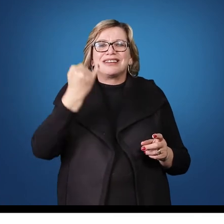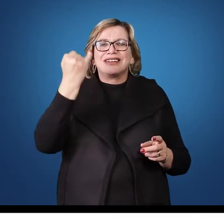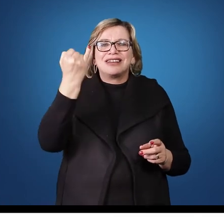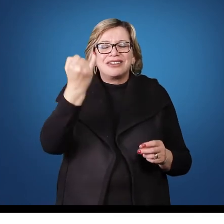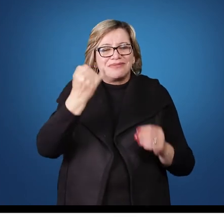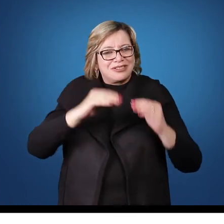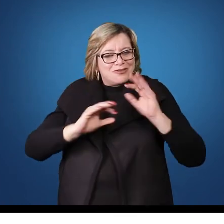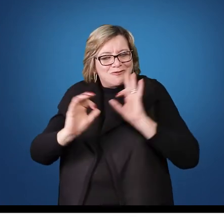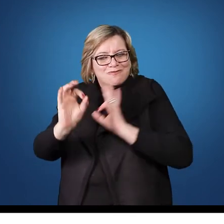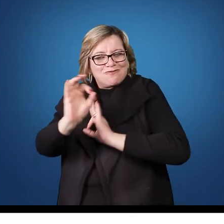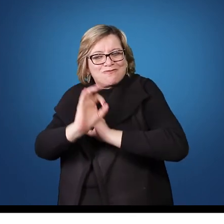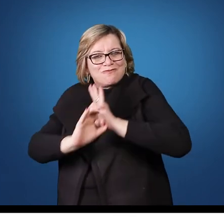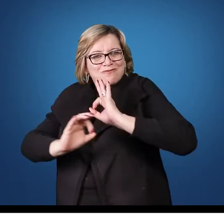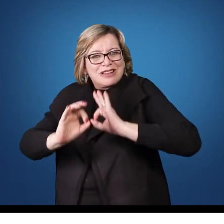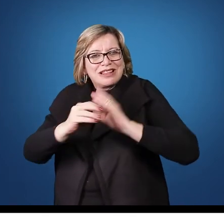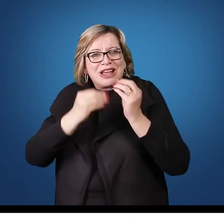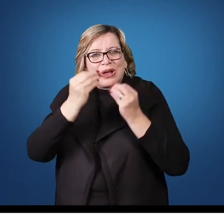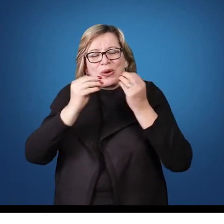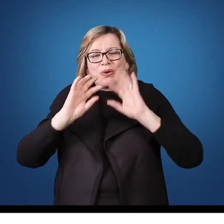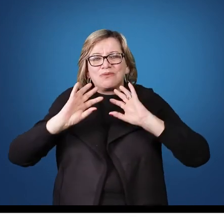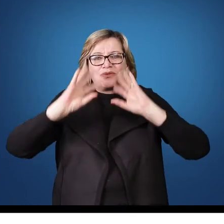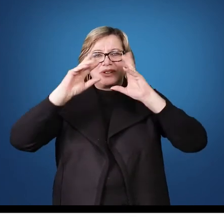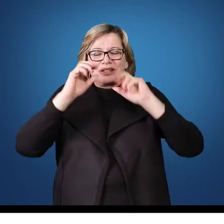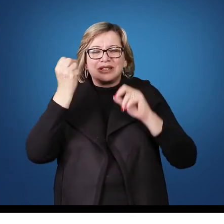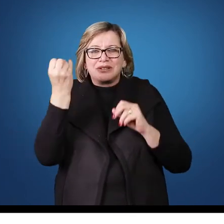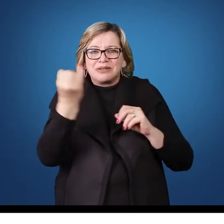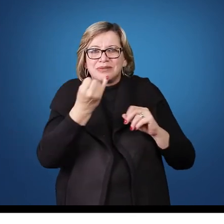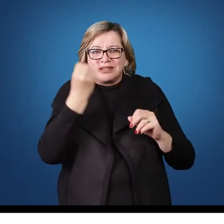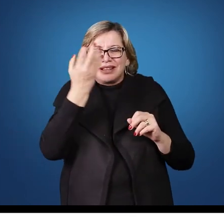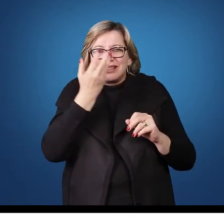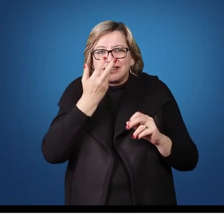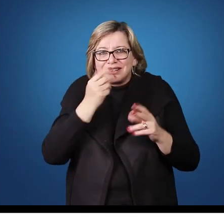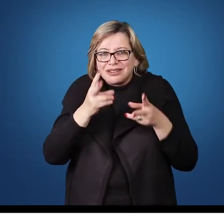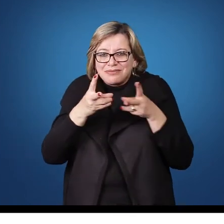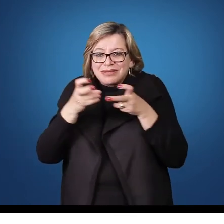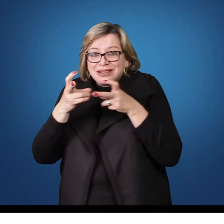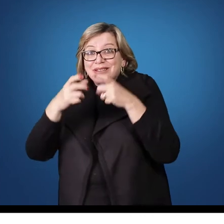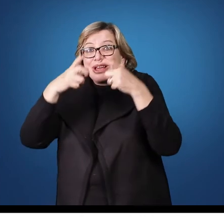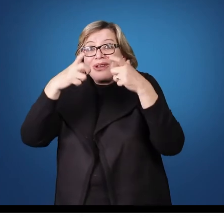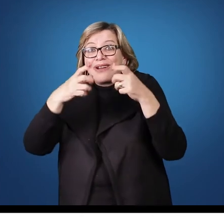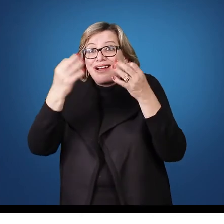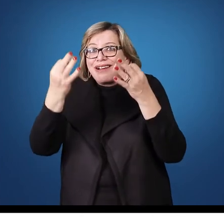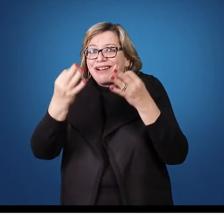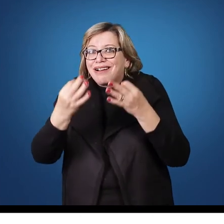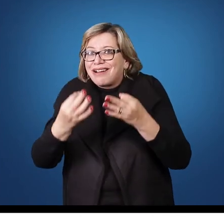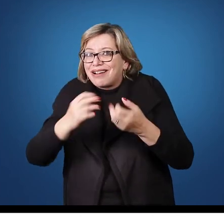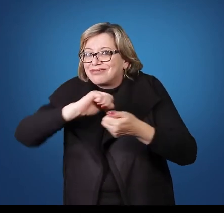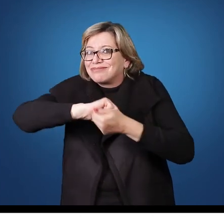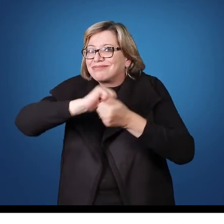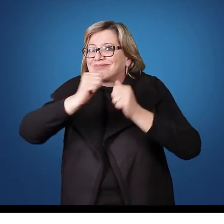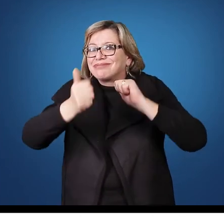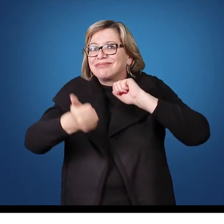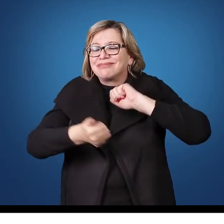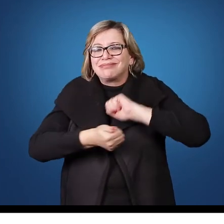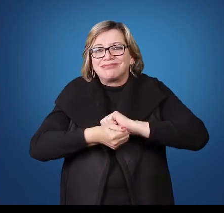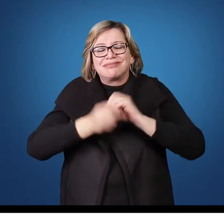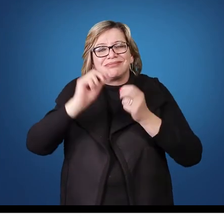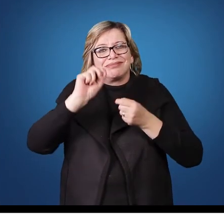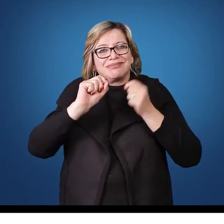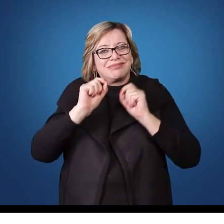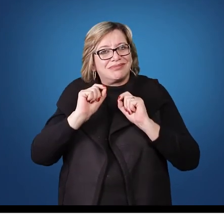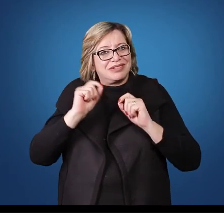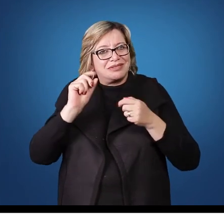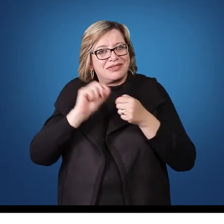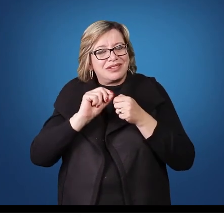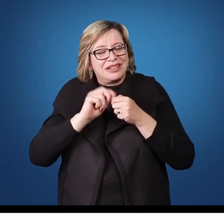jogo em todas as suas ações. É importante que a criança saiba que ela tem que se posicionar adequado para favorecer a próxima ação. Então nós temos uma recepção,